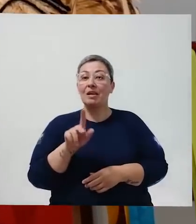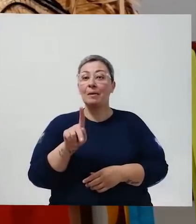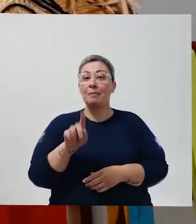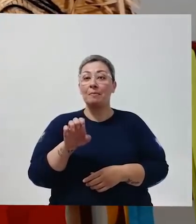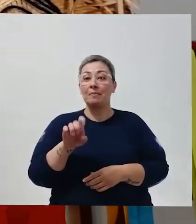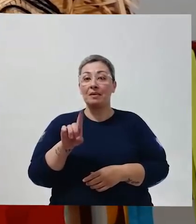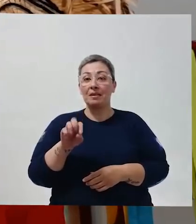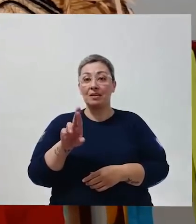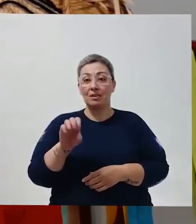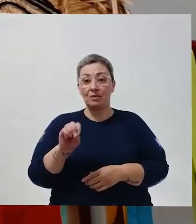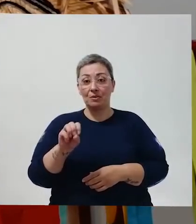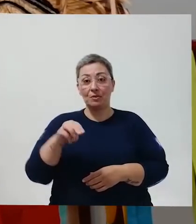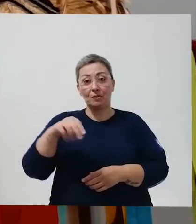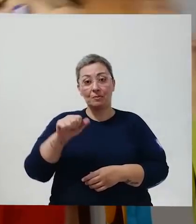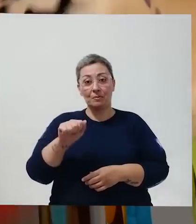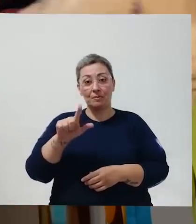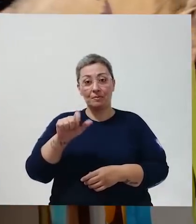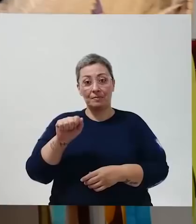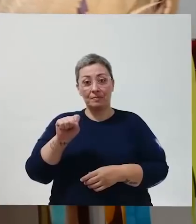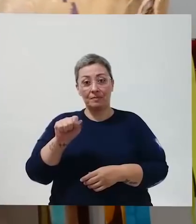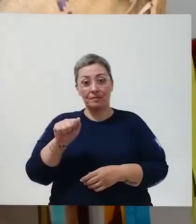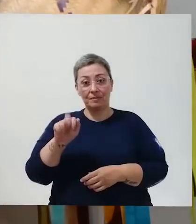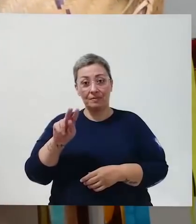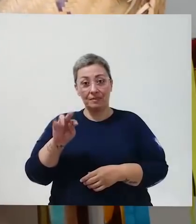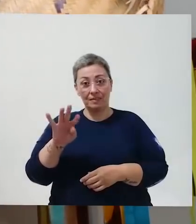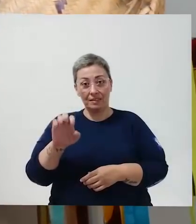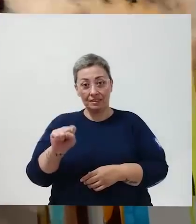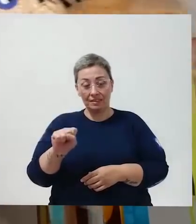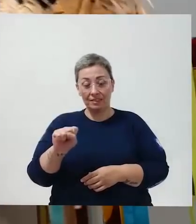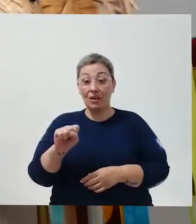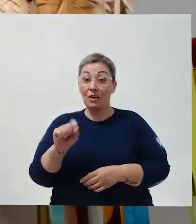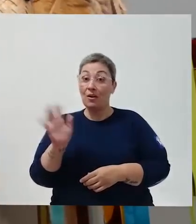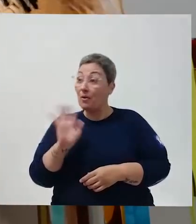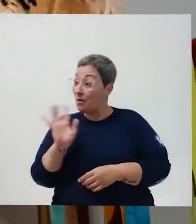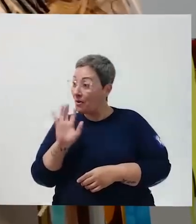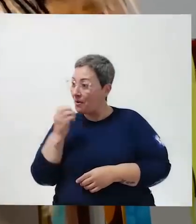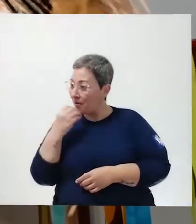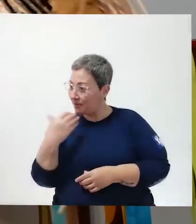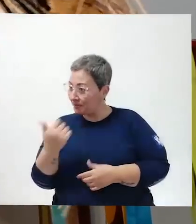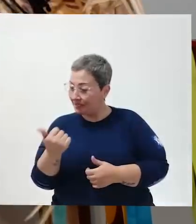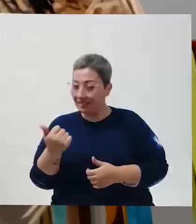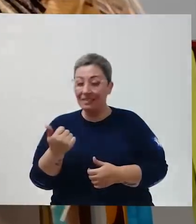Pedro Malas Artes. Oi, Pedro!